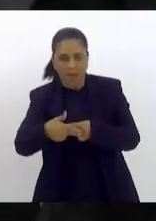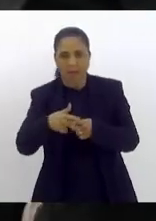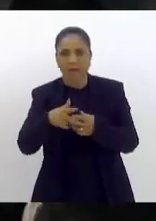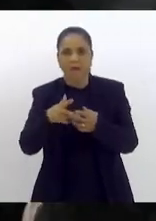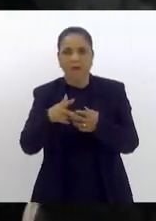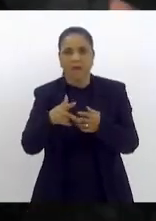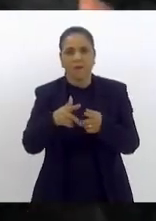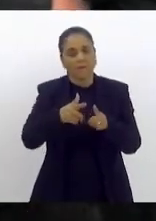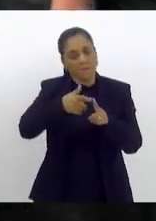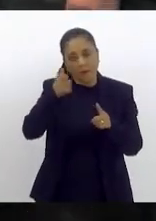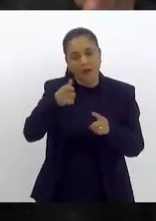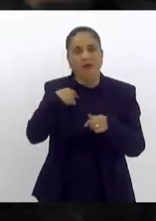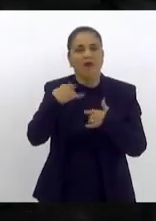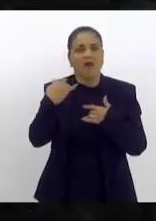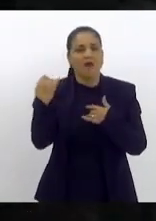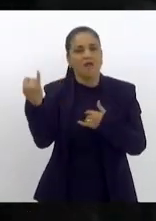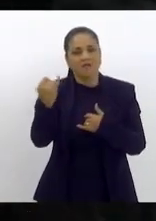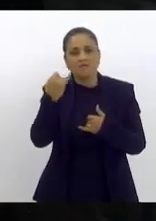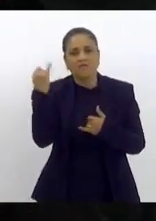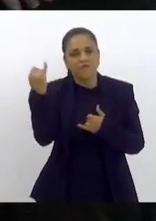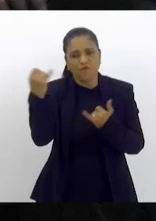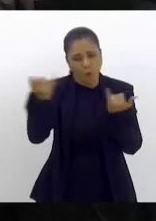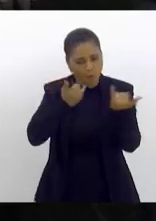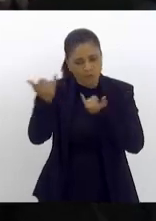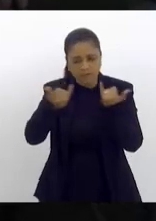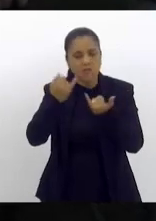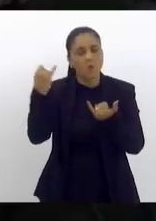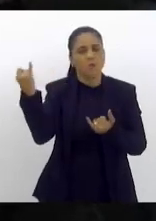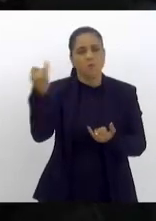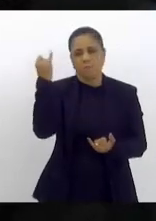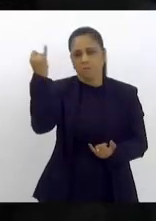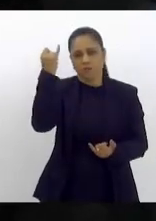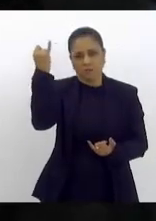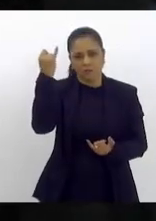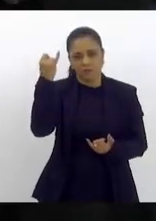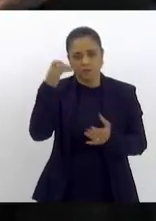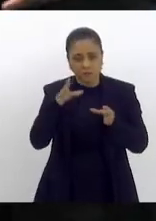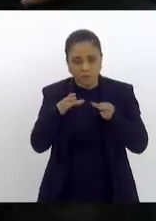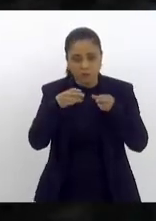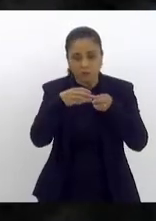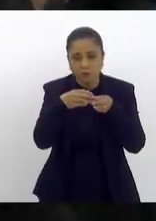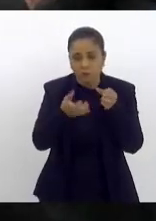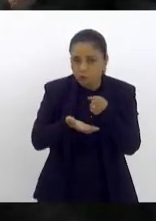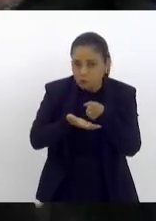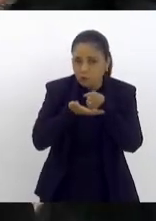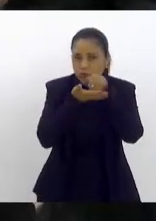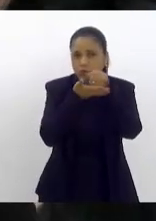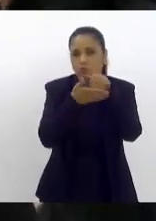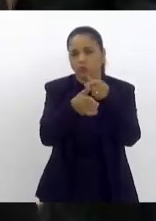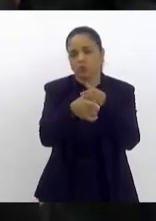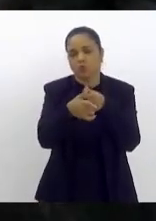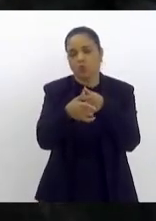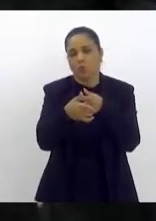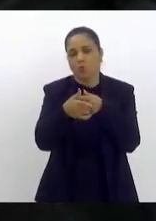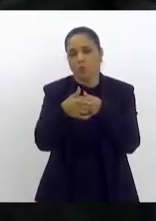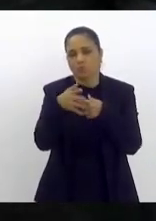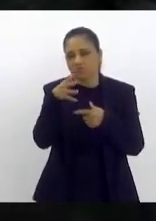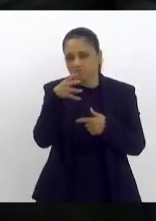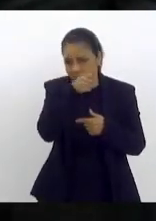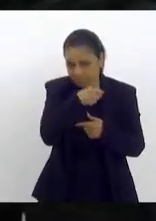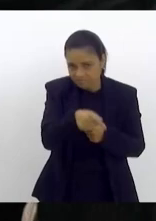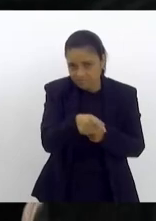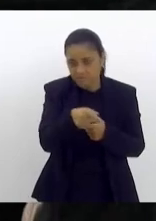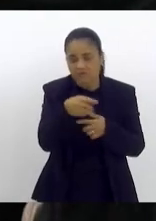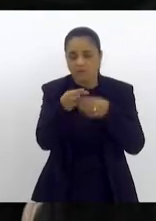essa informação no ato, para que as equipes de socorro possam lhe prestar o atendimento adequado.